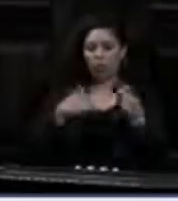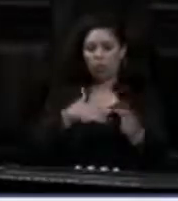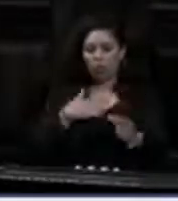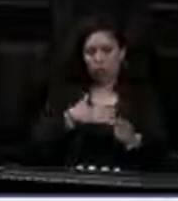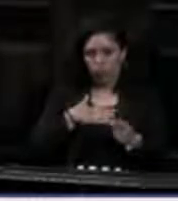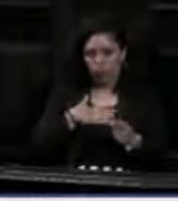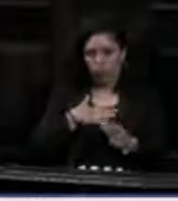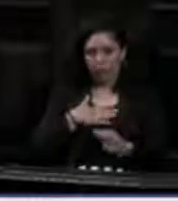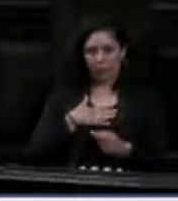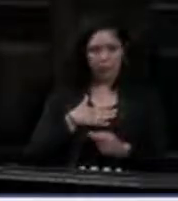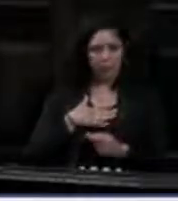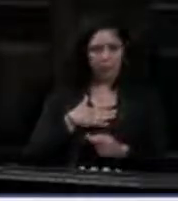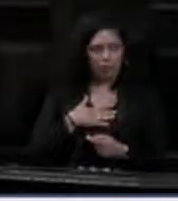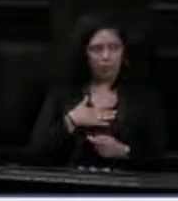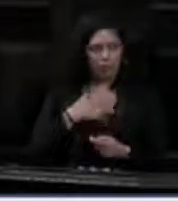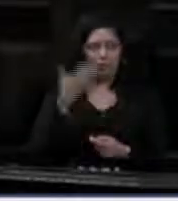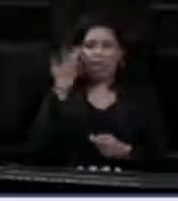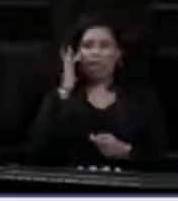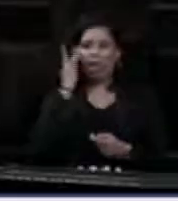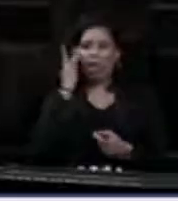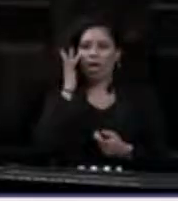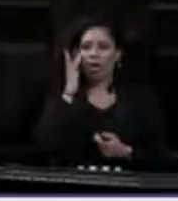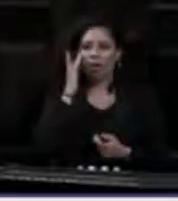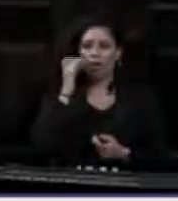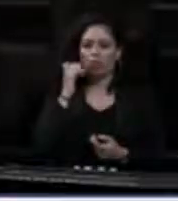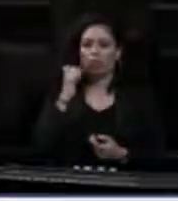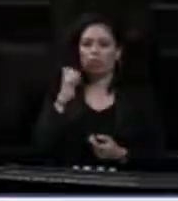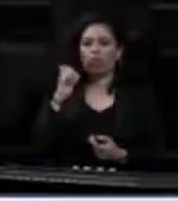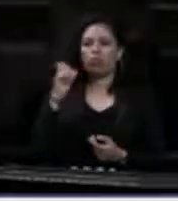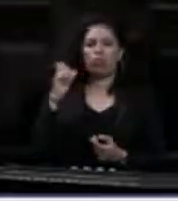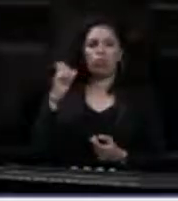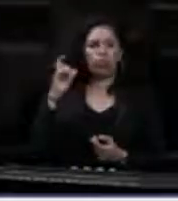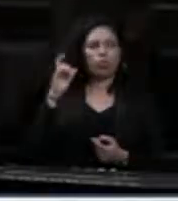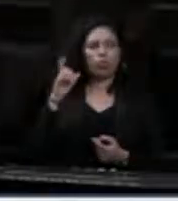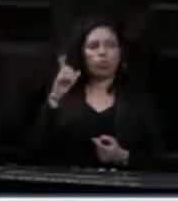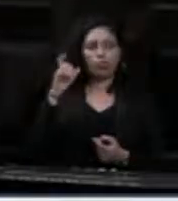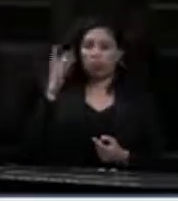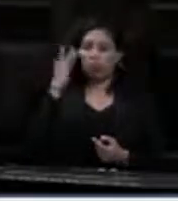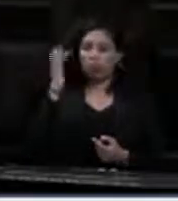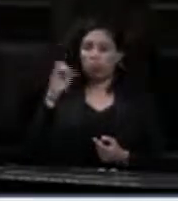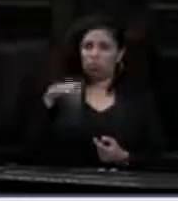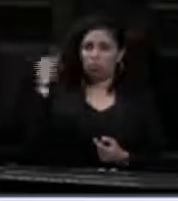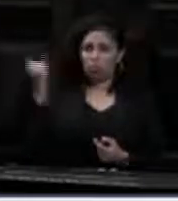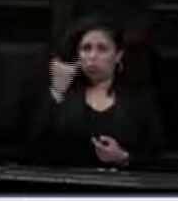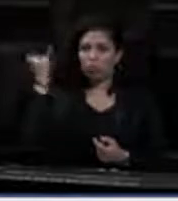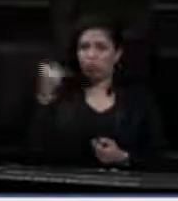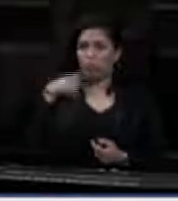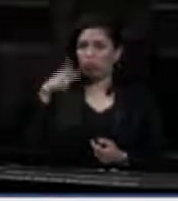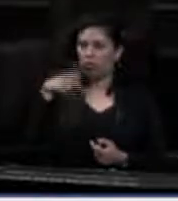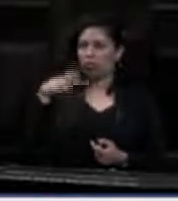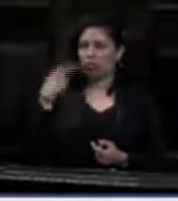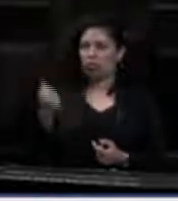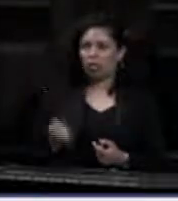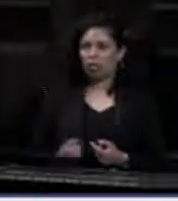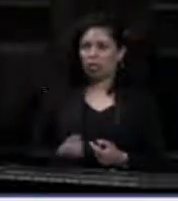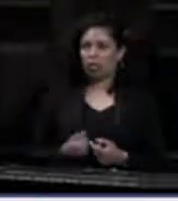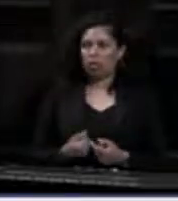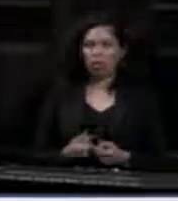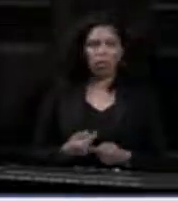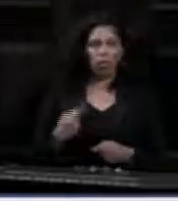acho que deve ser sim destacada como uma questão importante, quando a